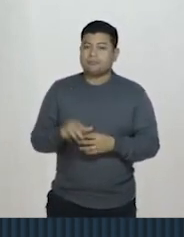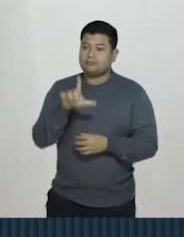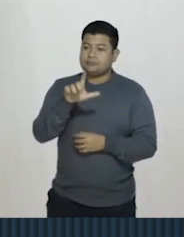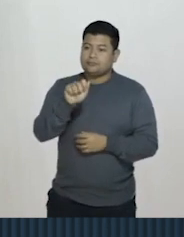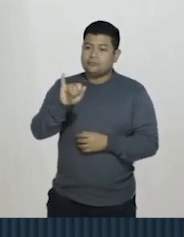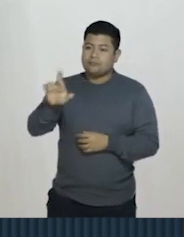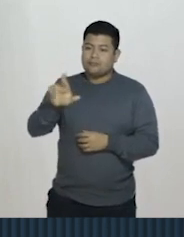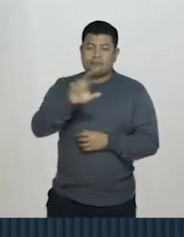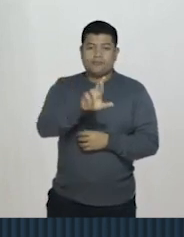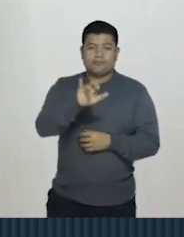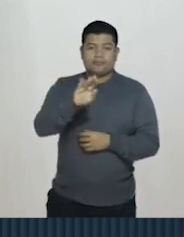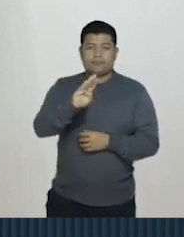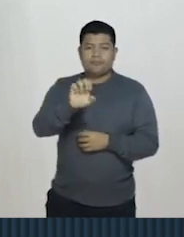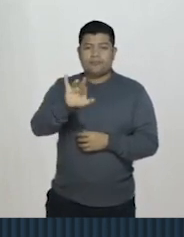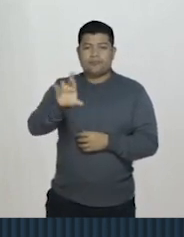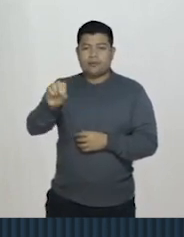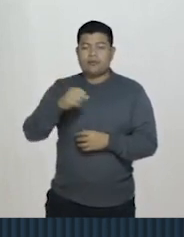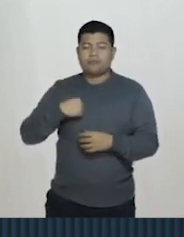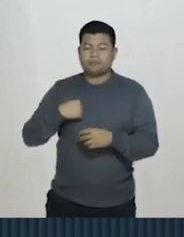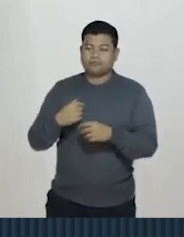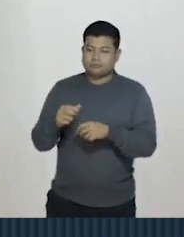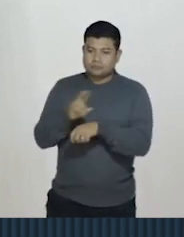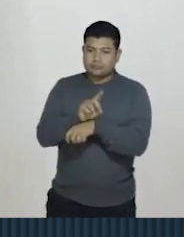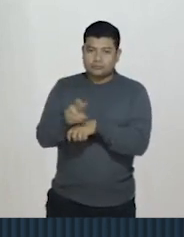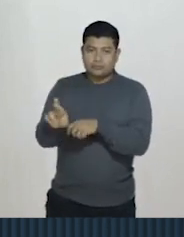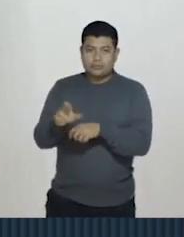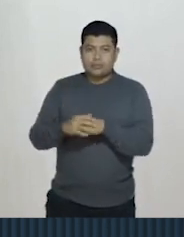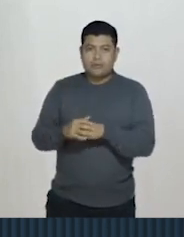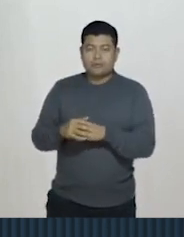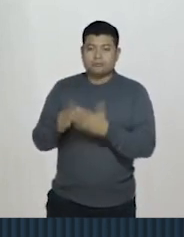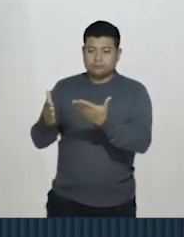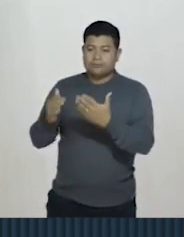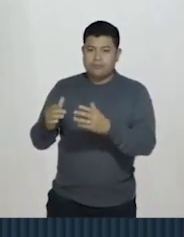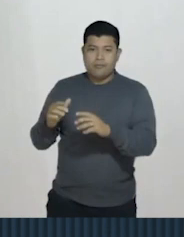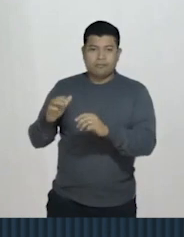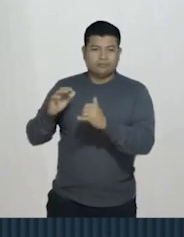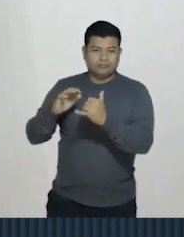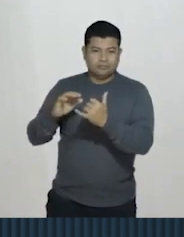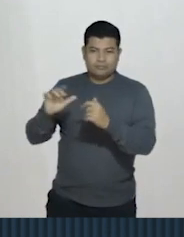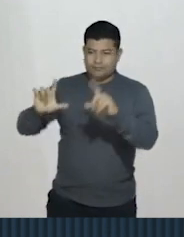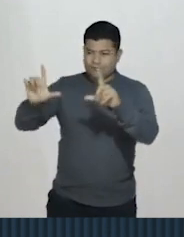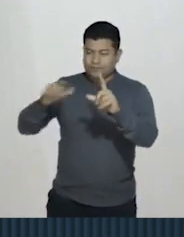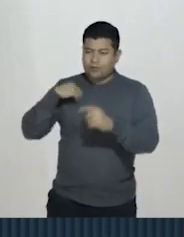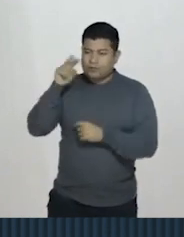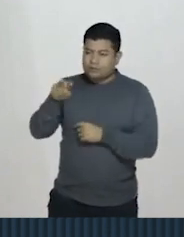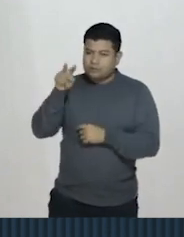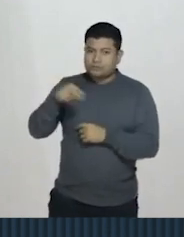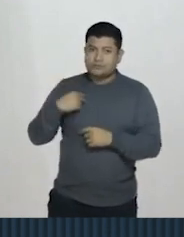Ribeiro, e num bate-papo na internet, entre perguntas e respostas, ele fala que existe um medicamento